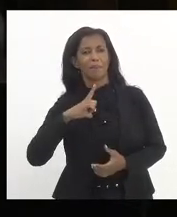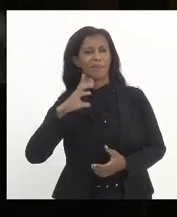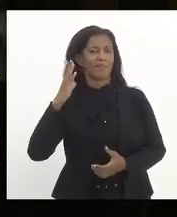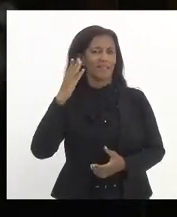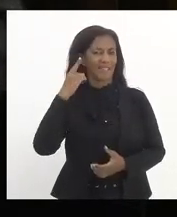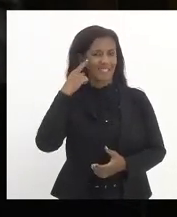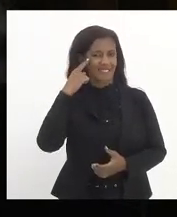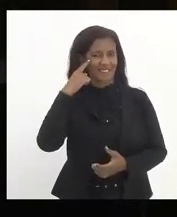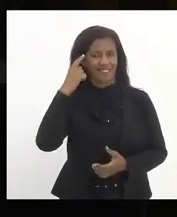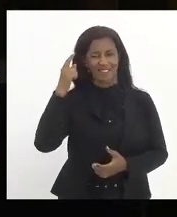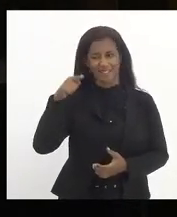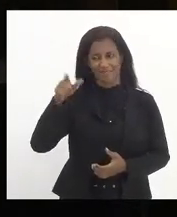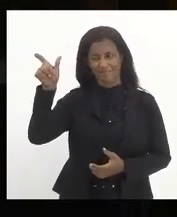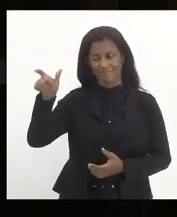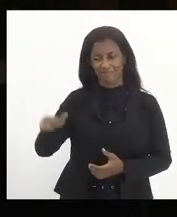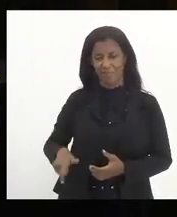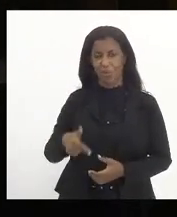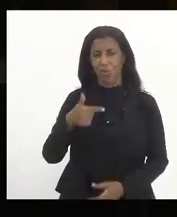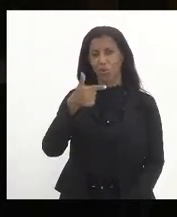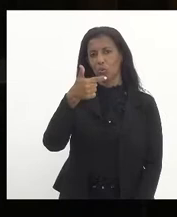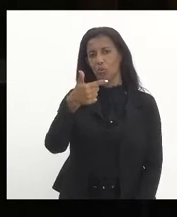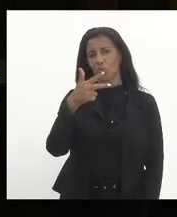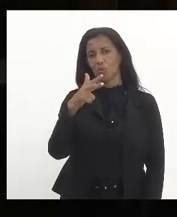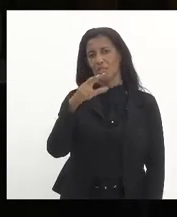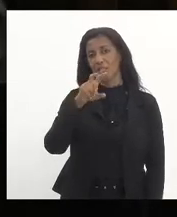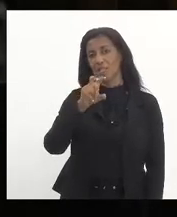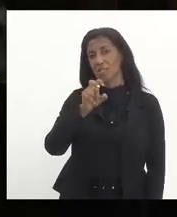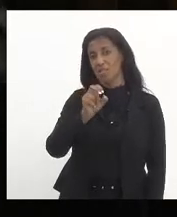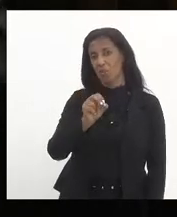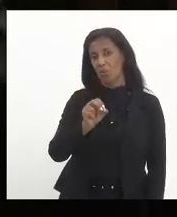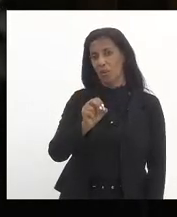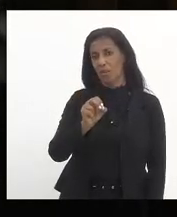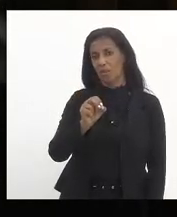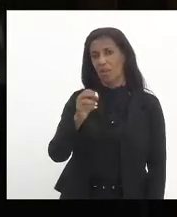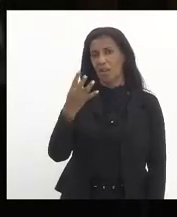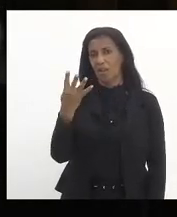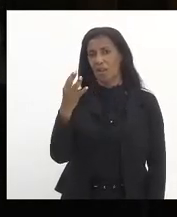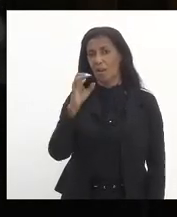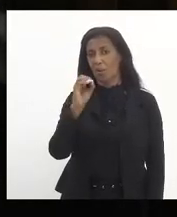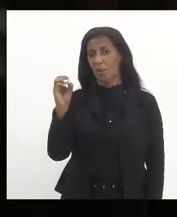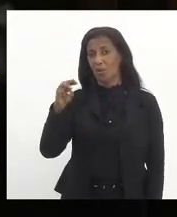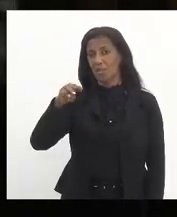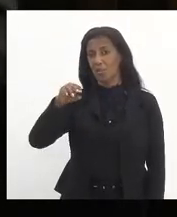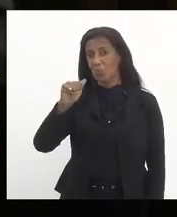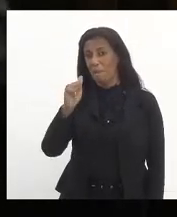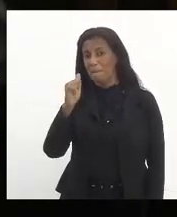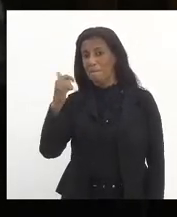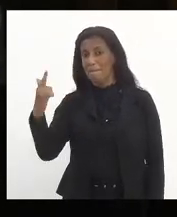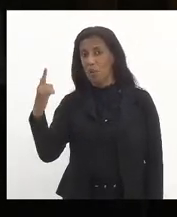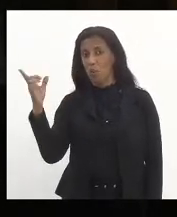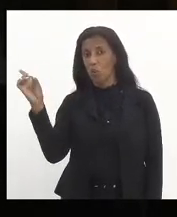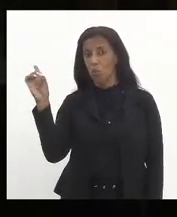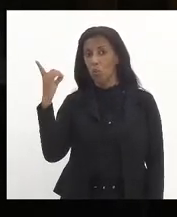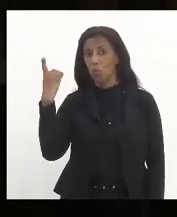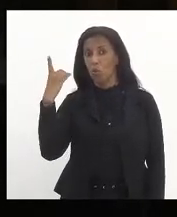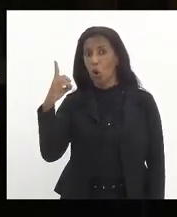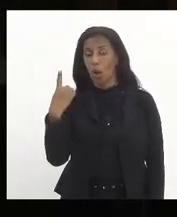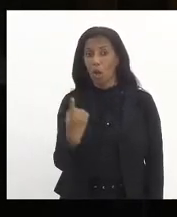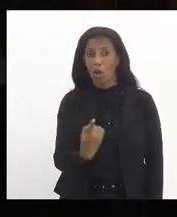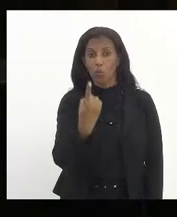senhora tem, por 250 a 400 mil dólares por dia